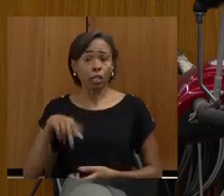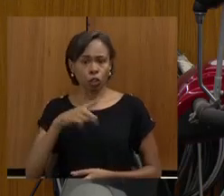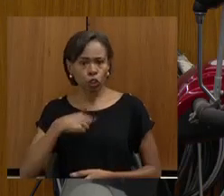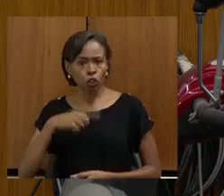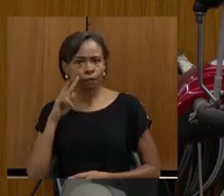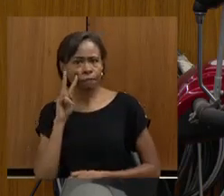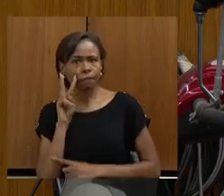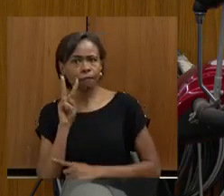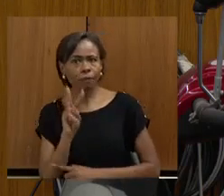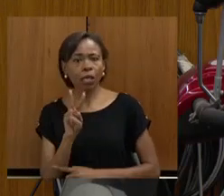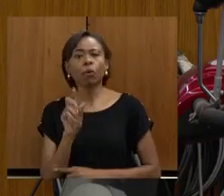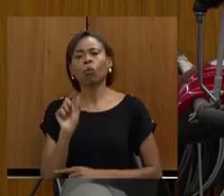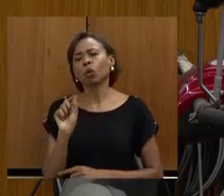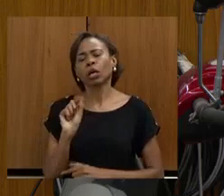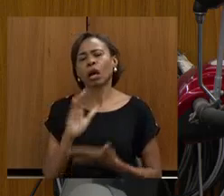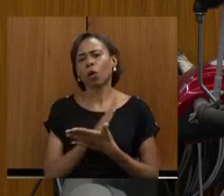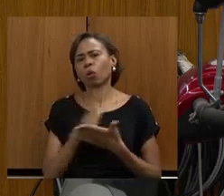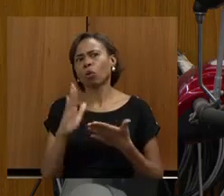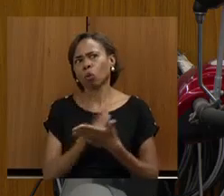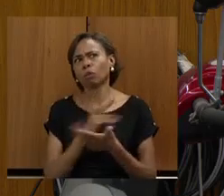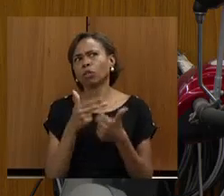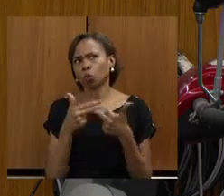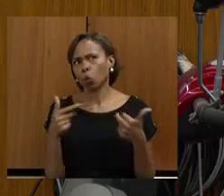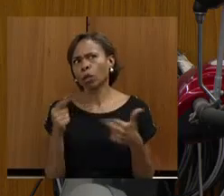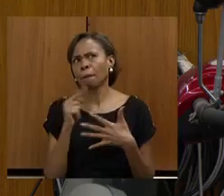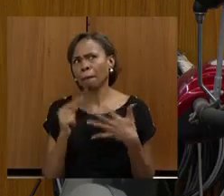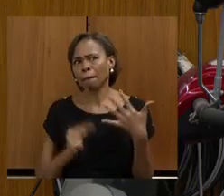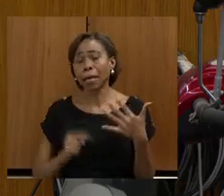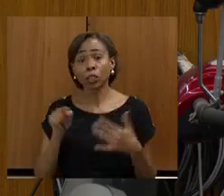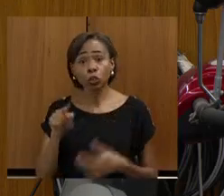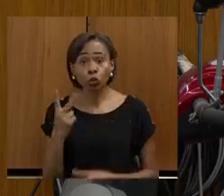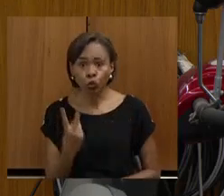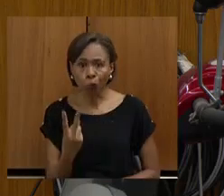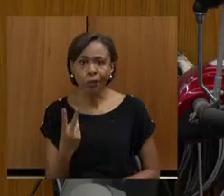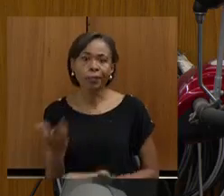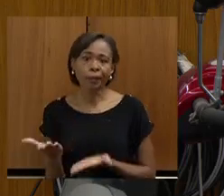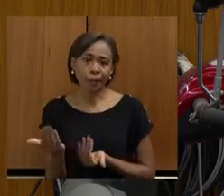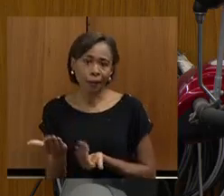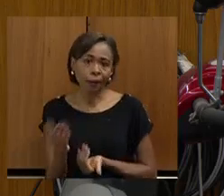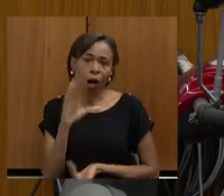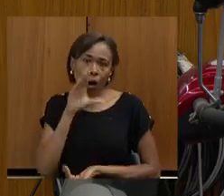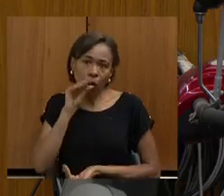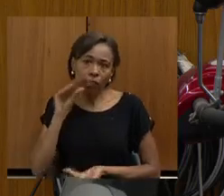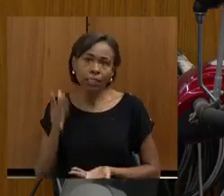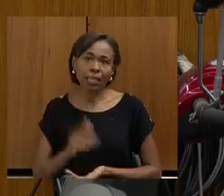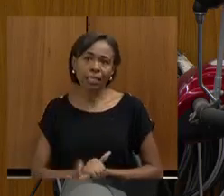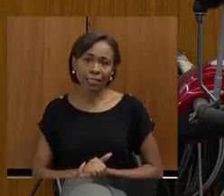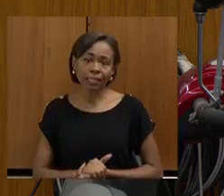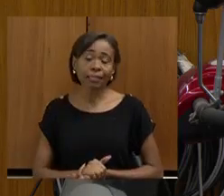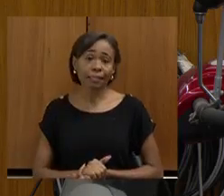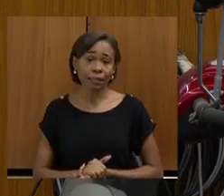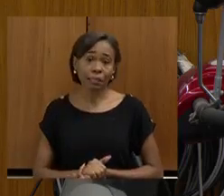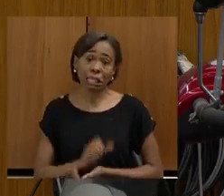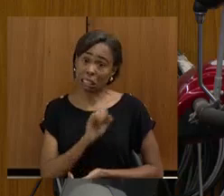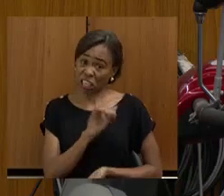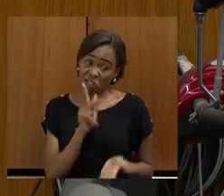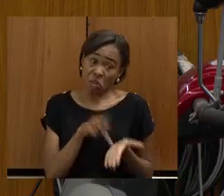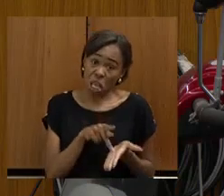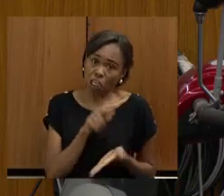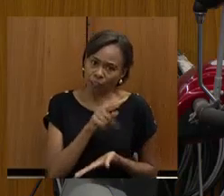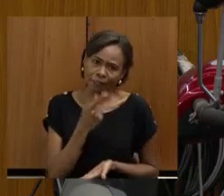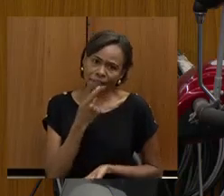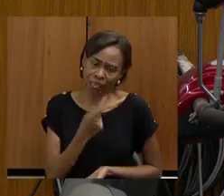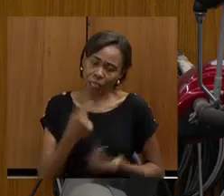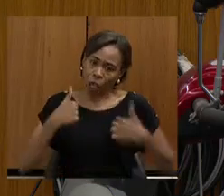que uns casos desses que aconteceu com dois adolescentes, e se é, como está falando, eu também falo,